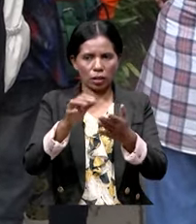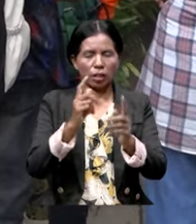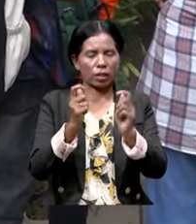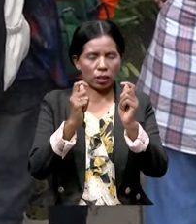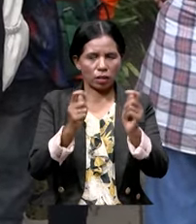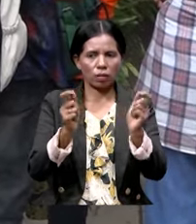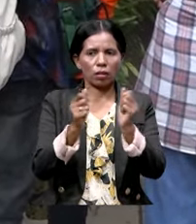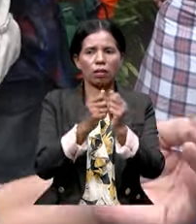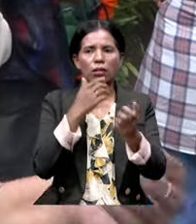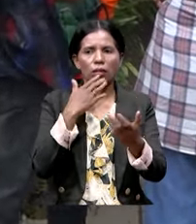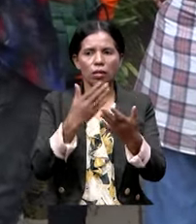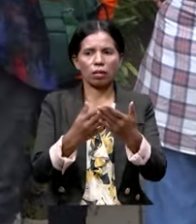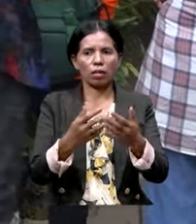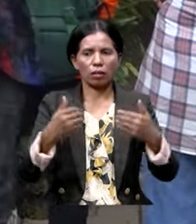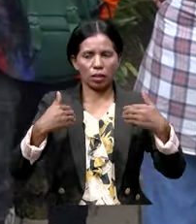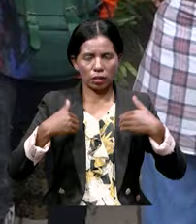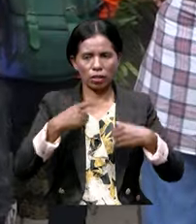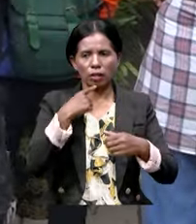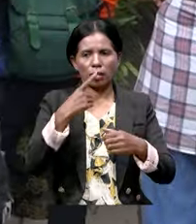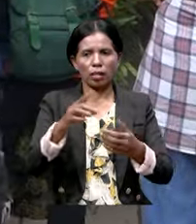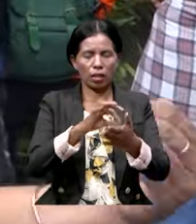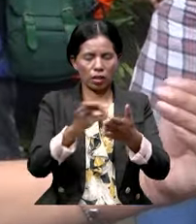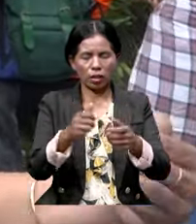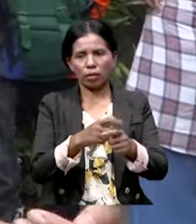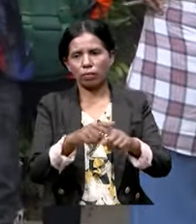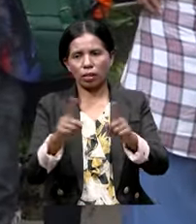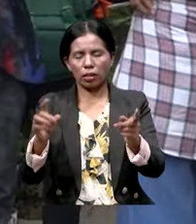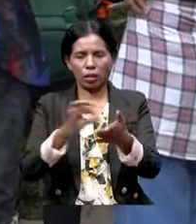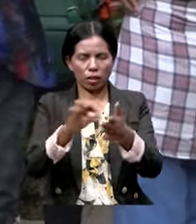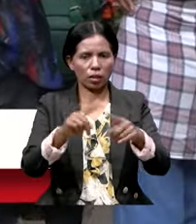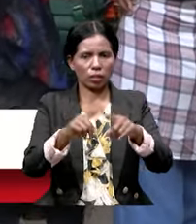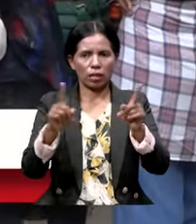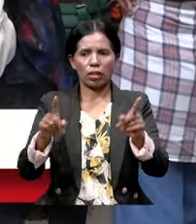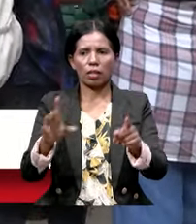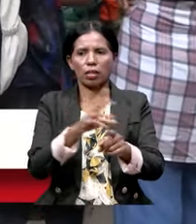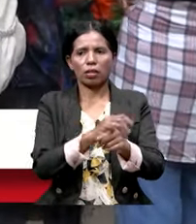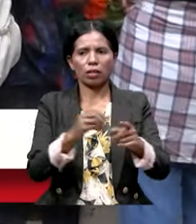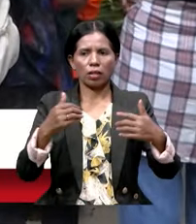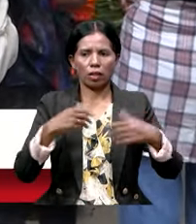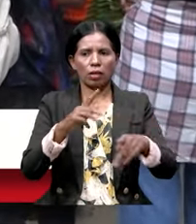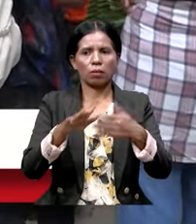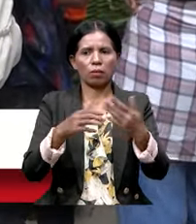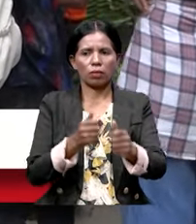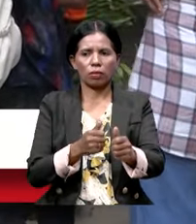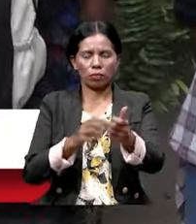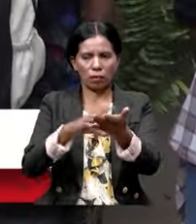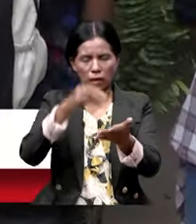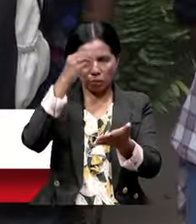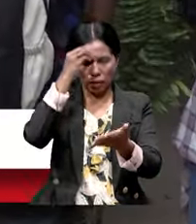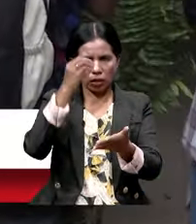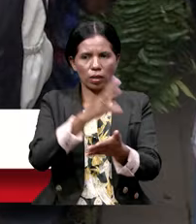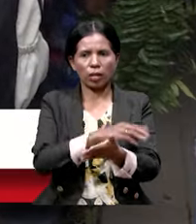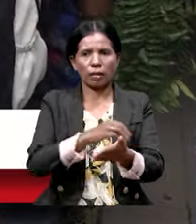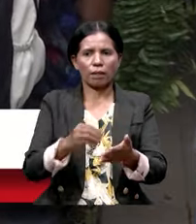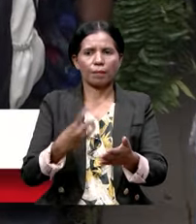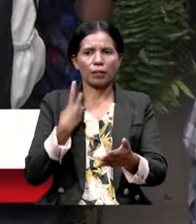ainda de. Sei lá, moço, não é só indiano, e nem a quer que se não, e nem a quer que se não vá. Então, a tu lá moço, e nem a hot hot tem dois cursos formal, né? Pronto, no